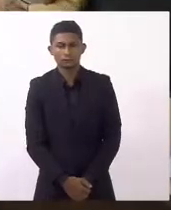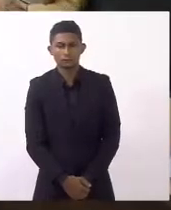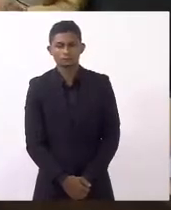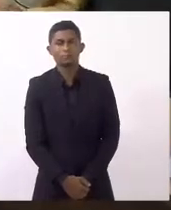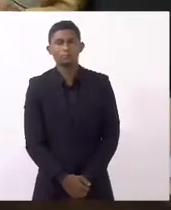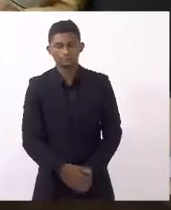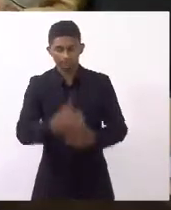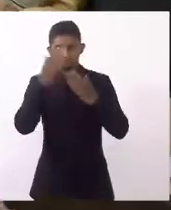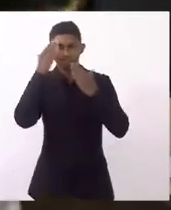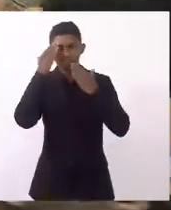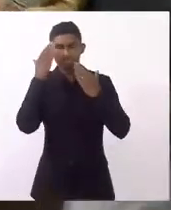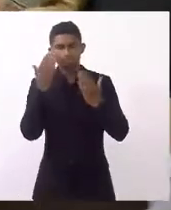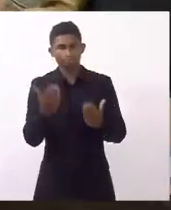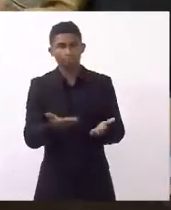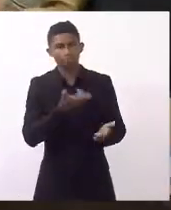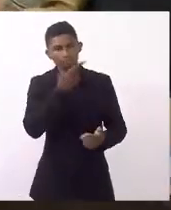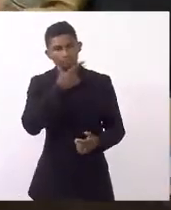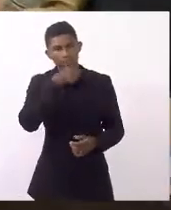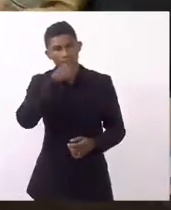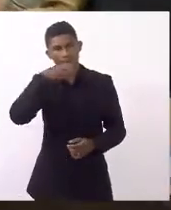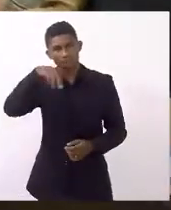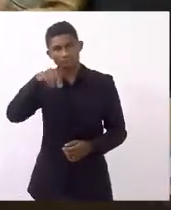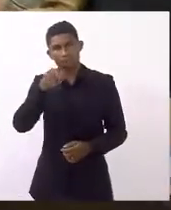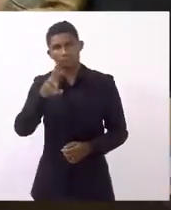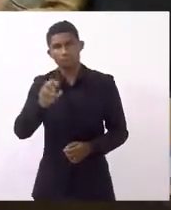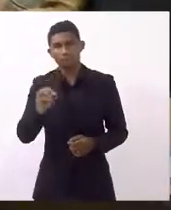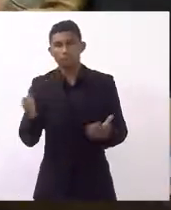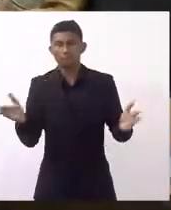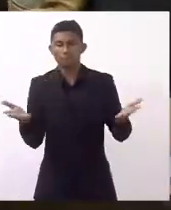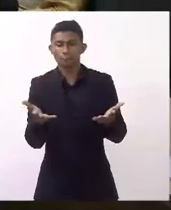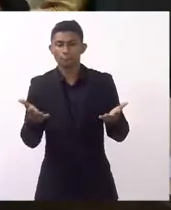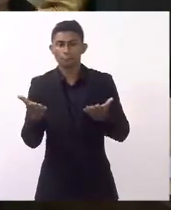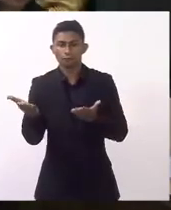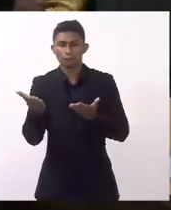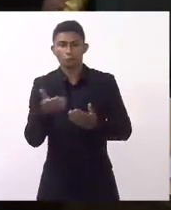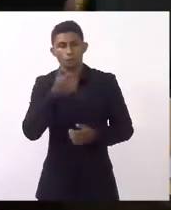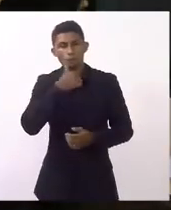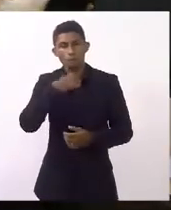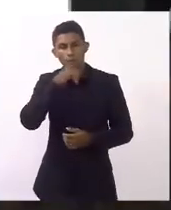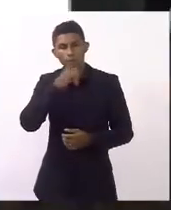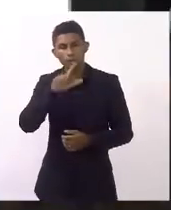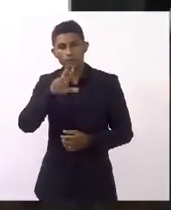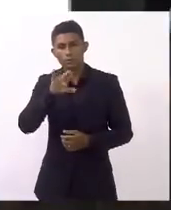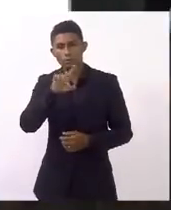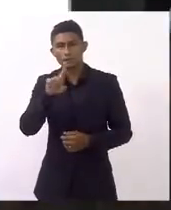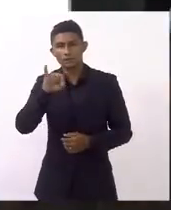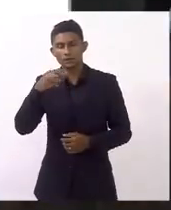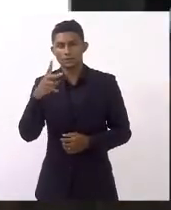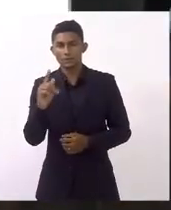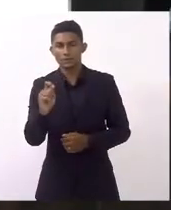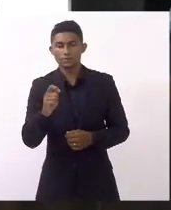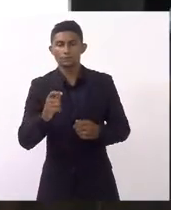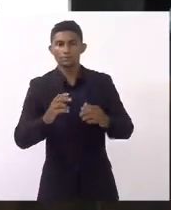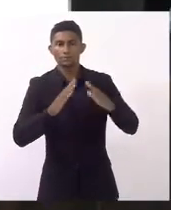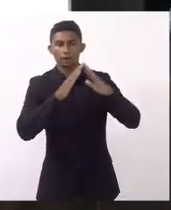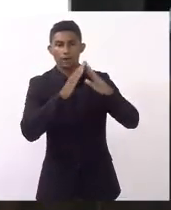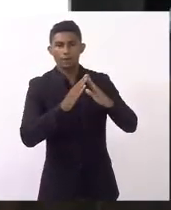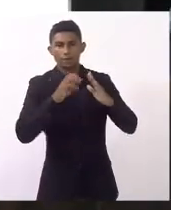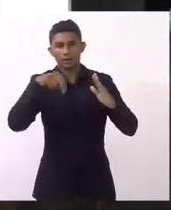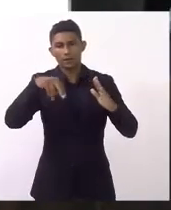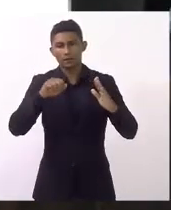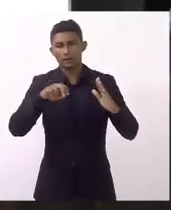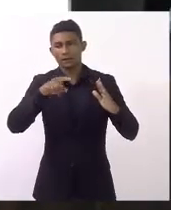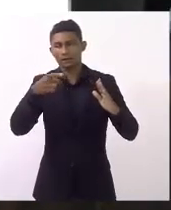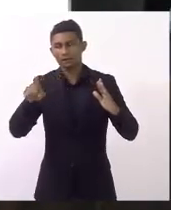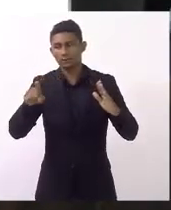e Obrigada pai Mauro gostaria de convidar mãe Luzinha de Nanã na casa de Nanã